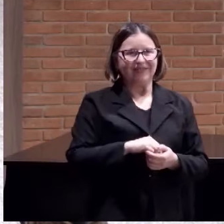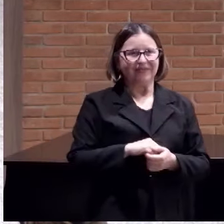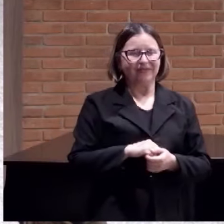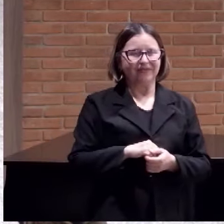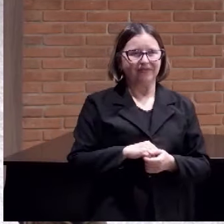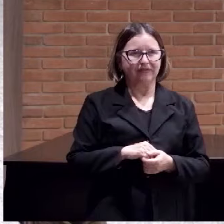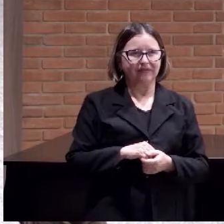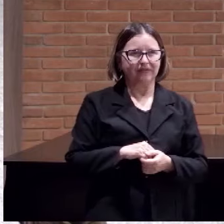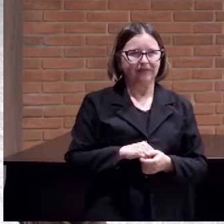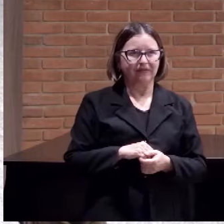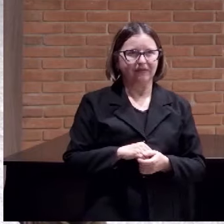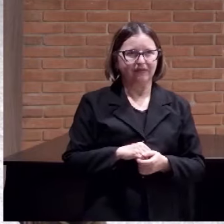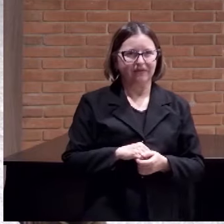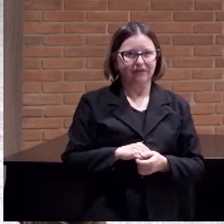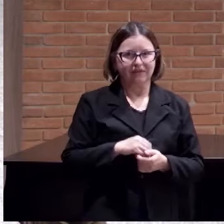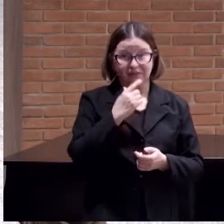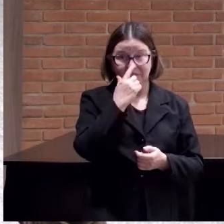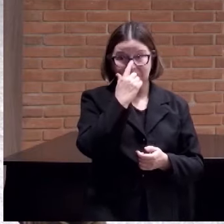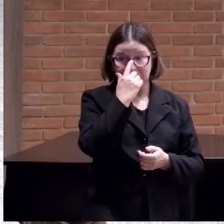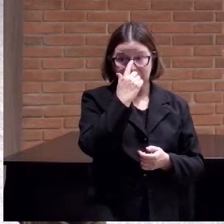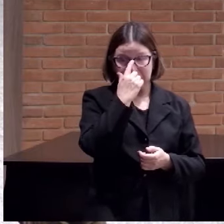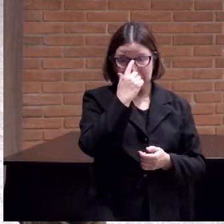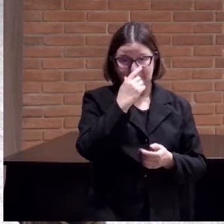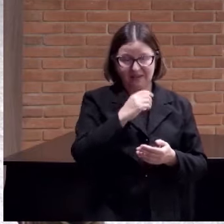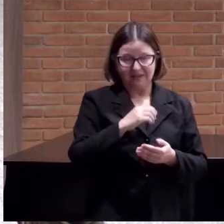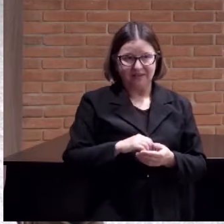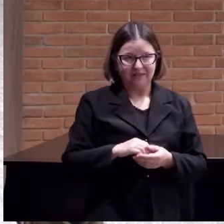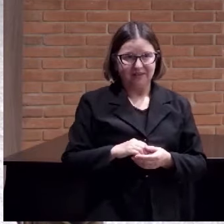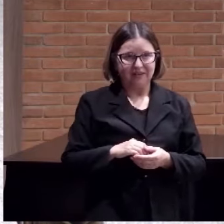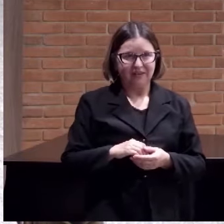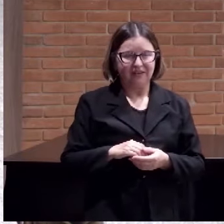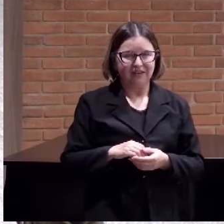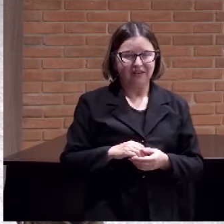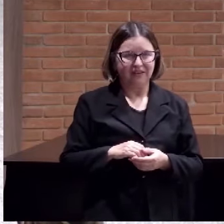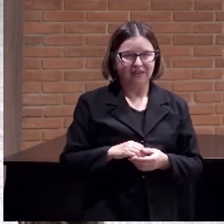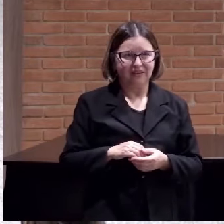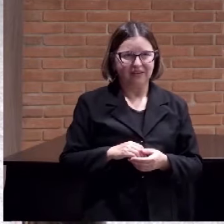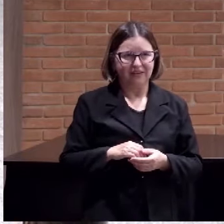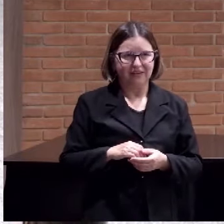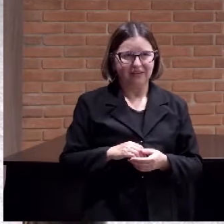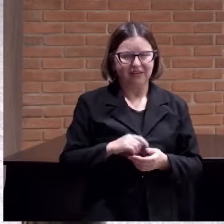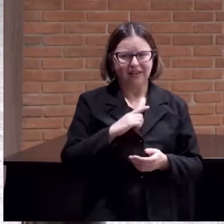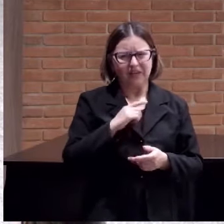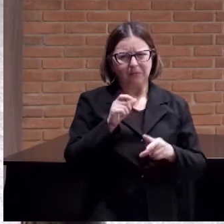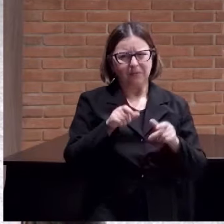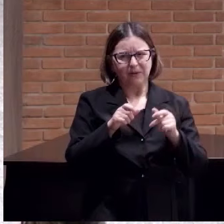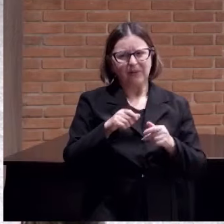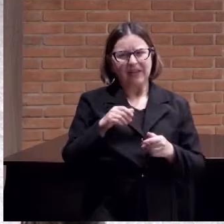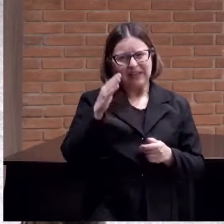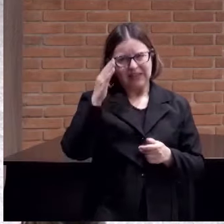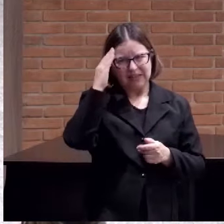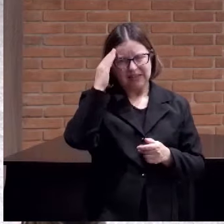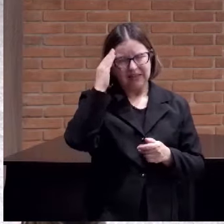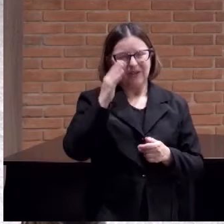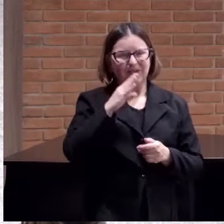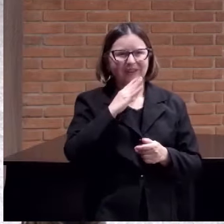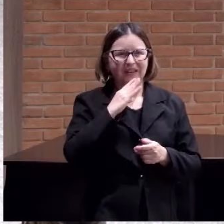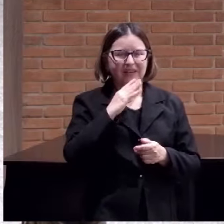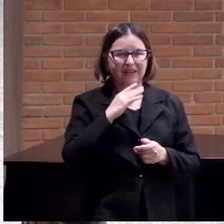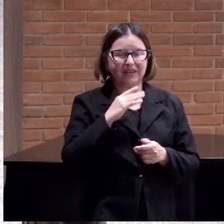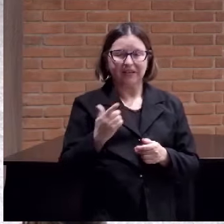os severinos sabem, conhecem aquela história lá. Teve um missionário